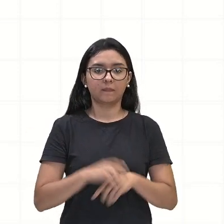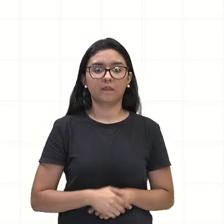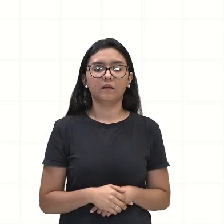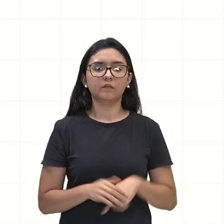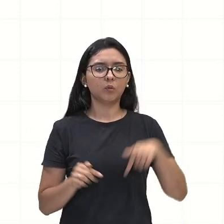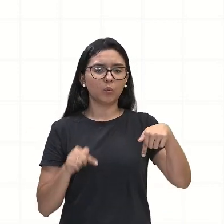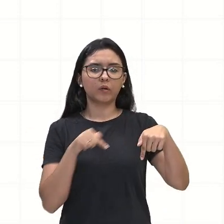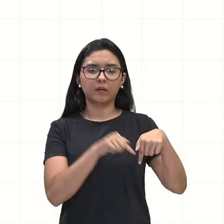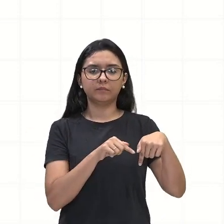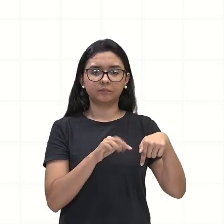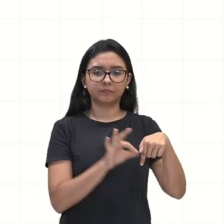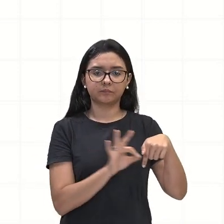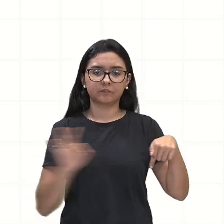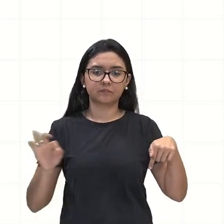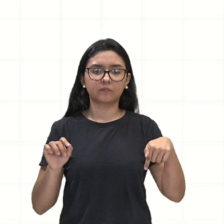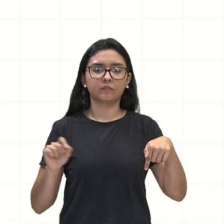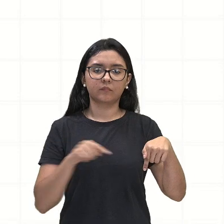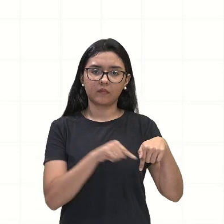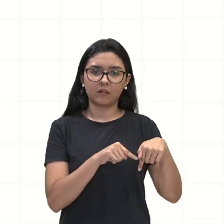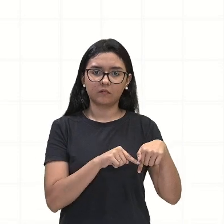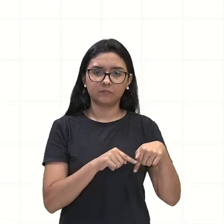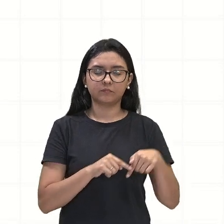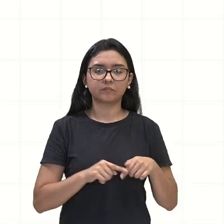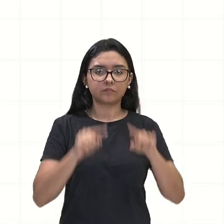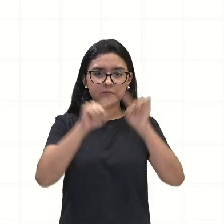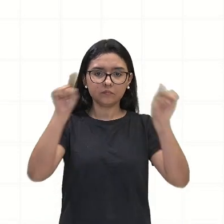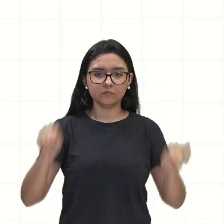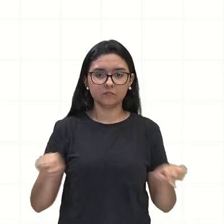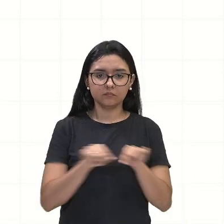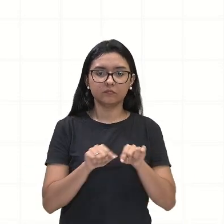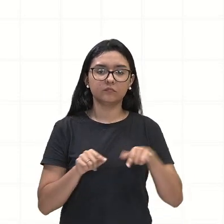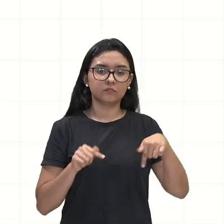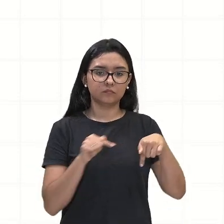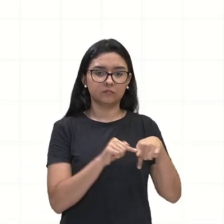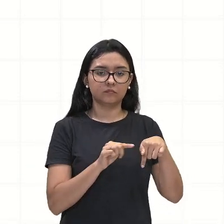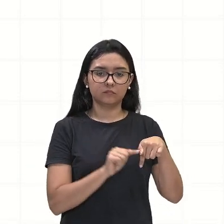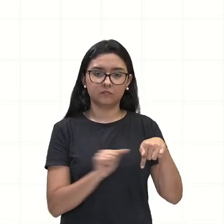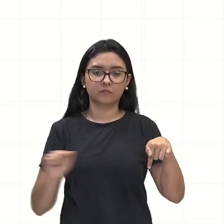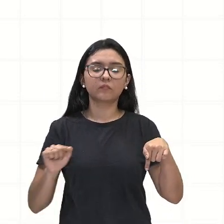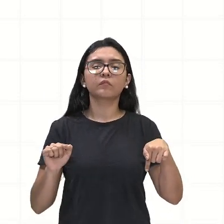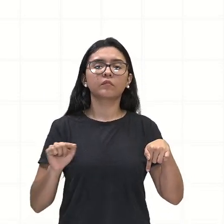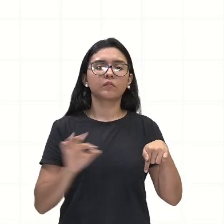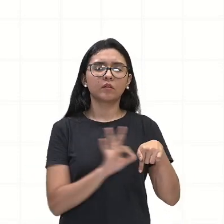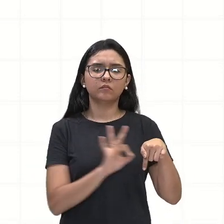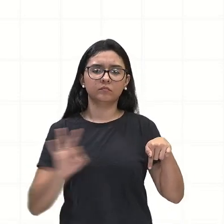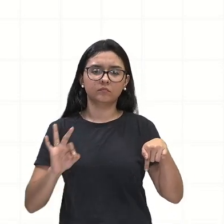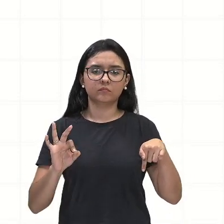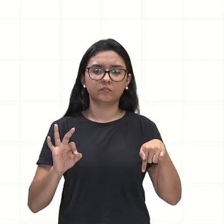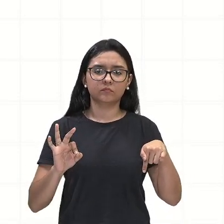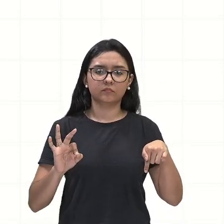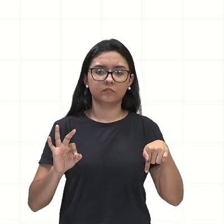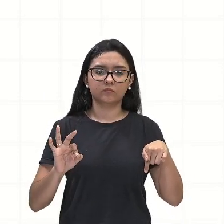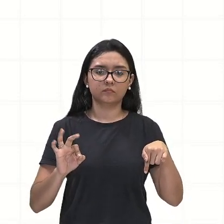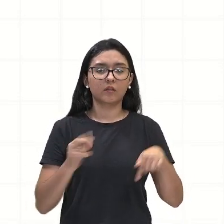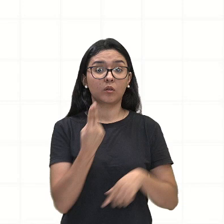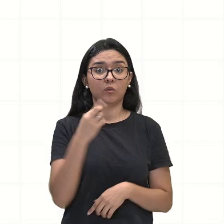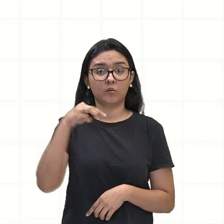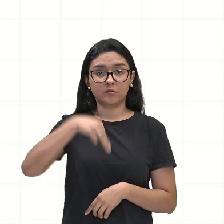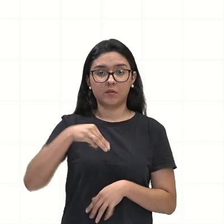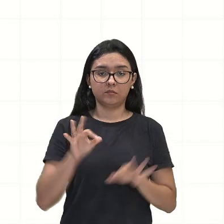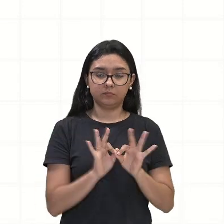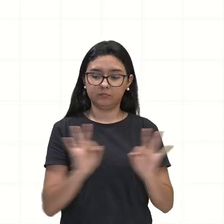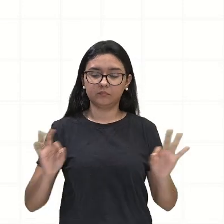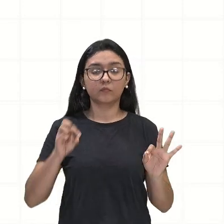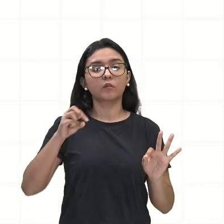bem aqui, que seria essa caçapa, esse cantinho. Então, essa distância aqui, ó, todinha mede 2 metros,